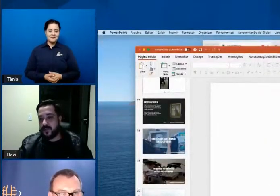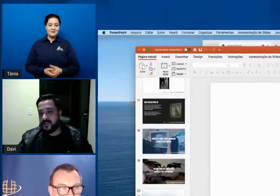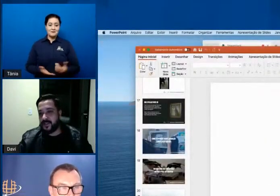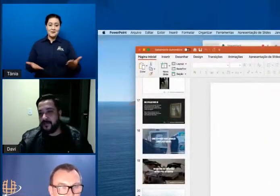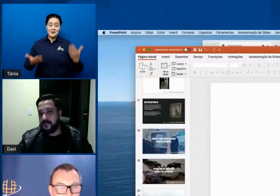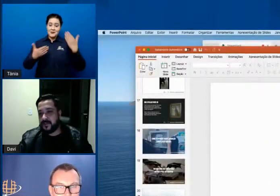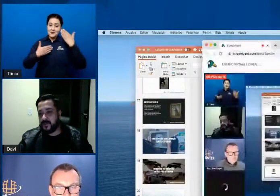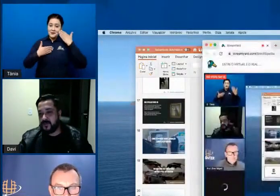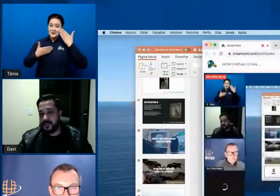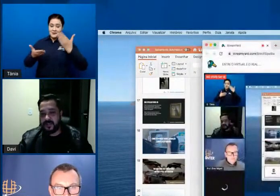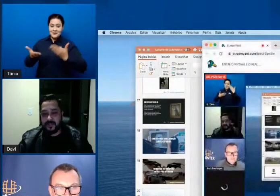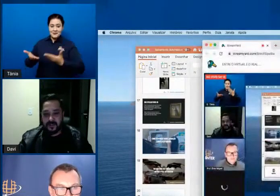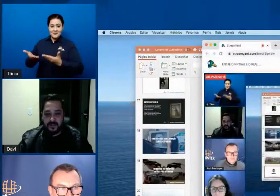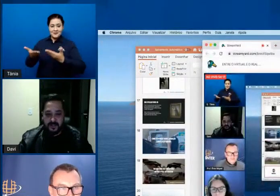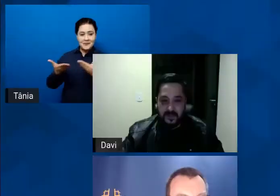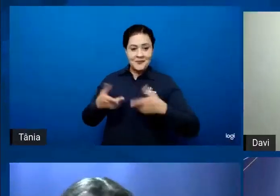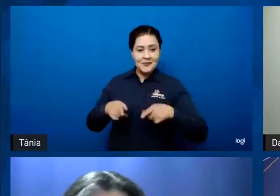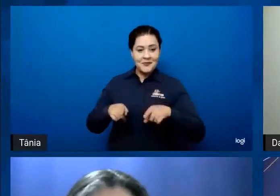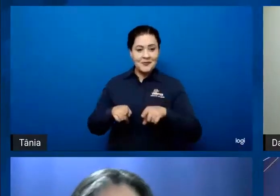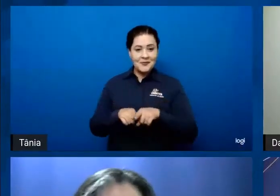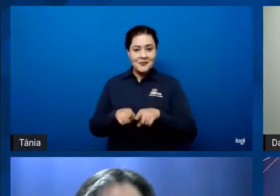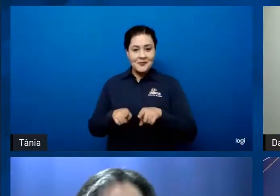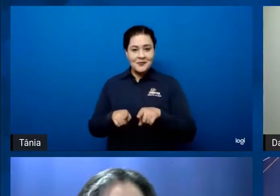Agradeço o convite e ver se eu pude